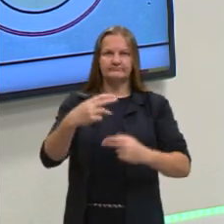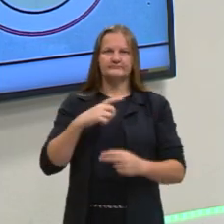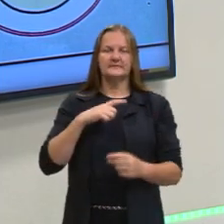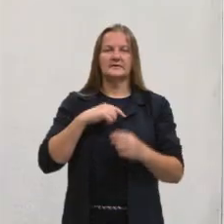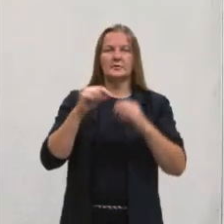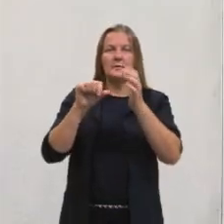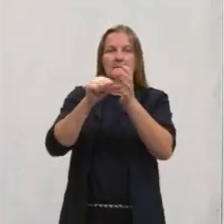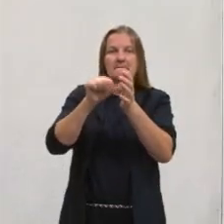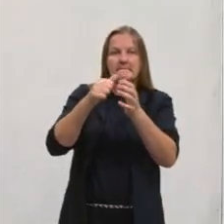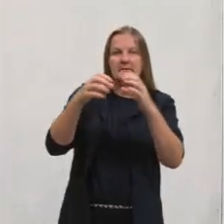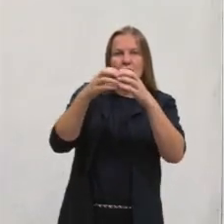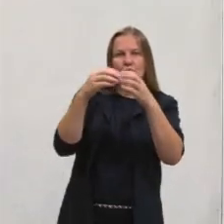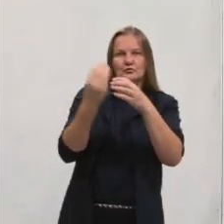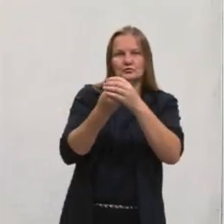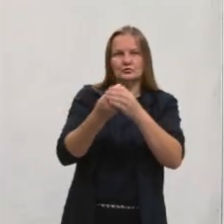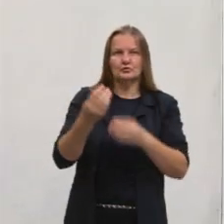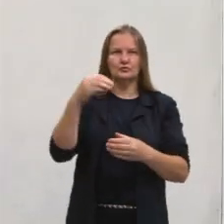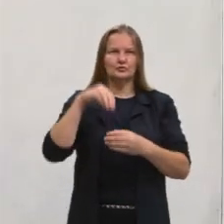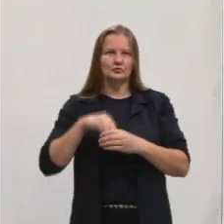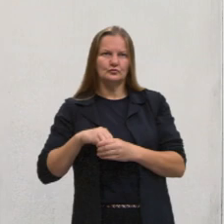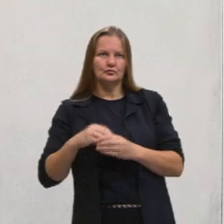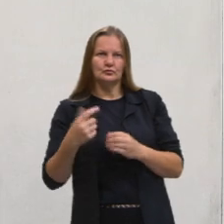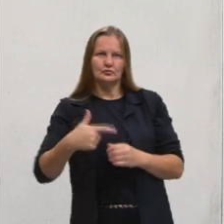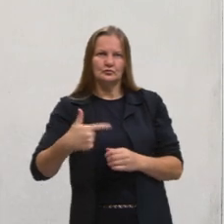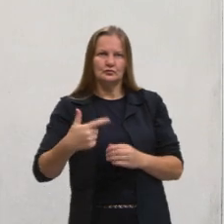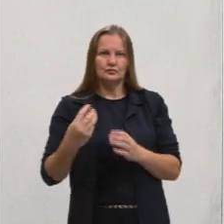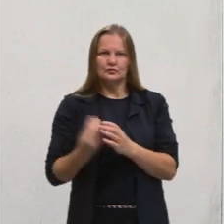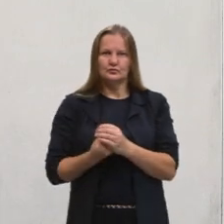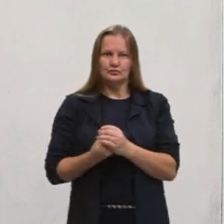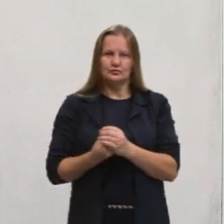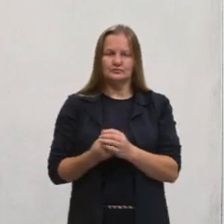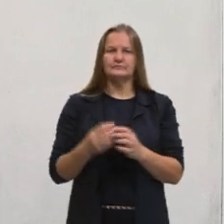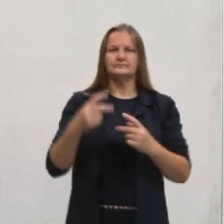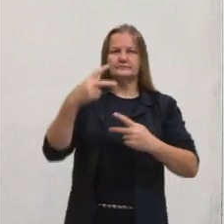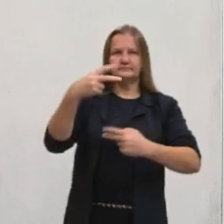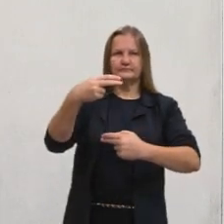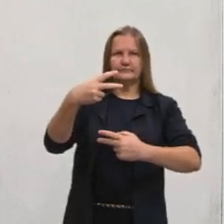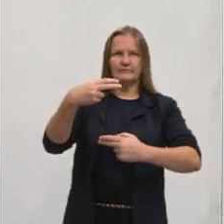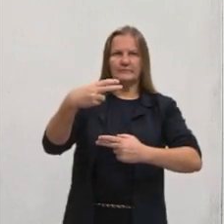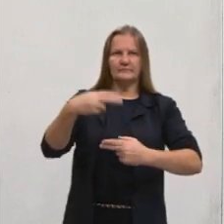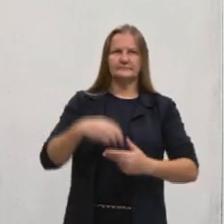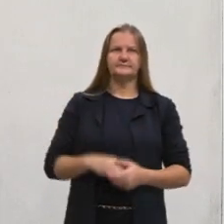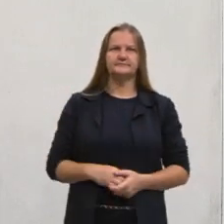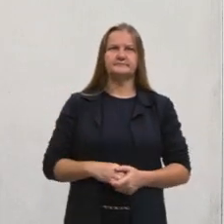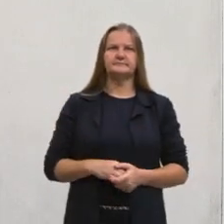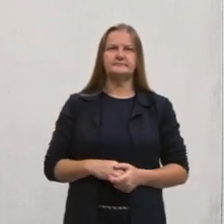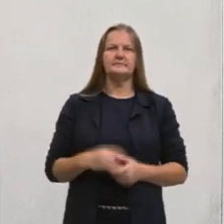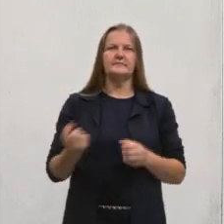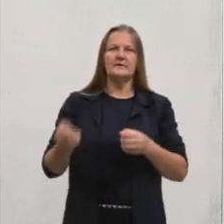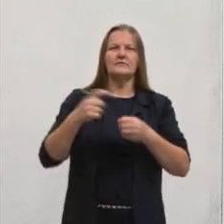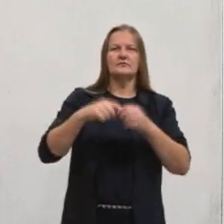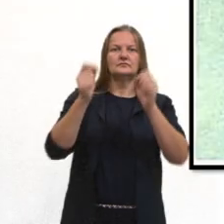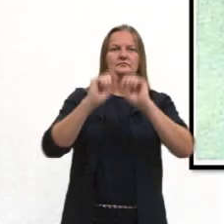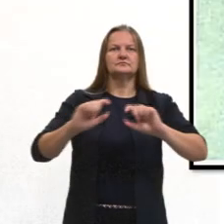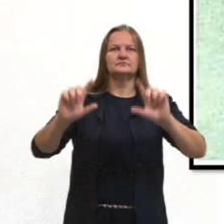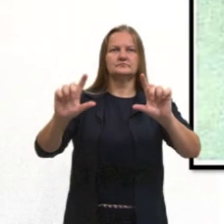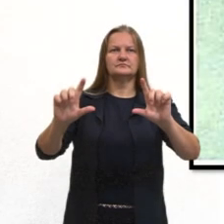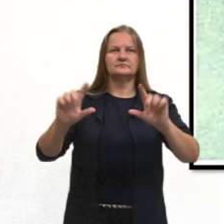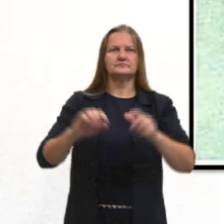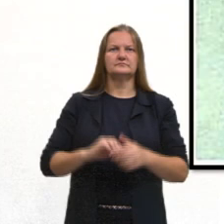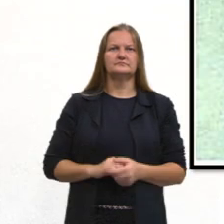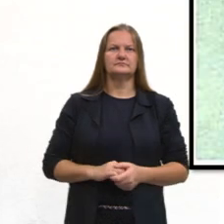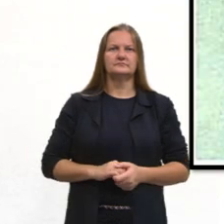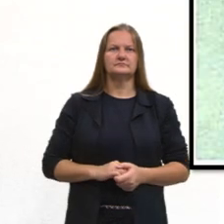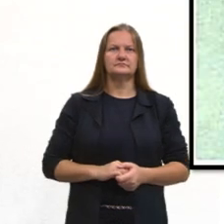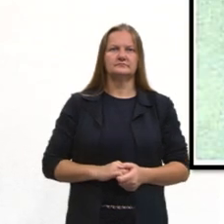elemento do primeiro conjunto está dentro do segundo conjunto agora a gente vai retornar ali para o slide para poder afirmar alguma